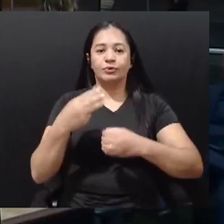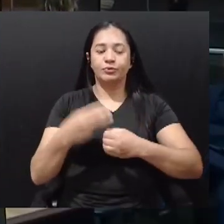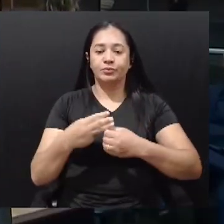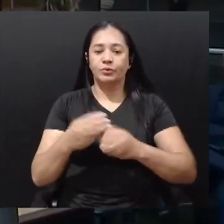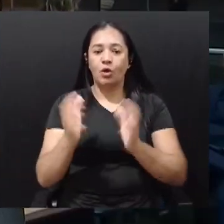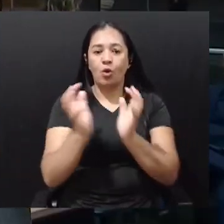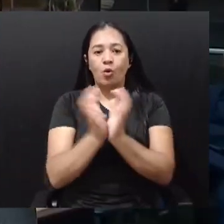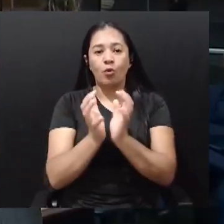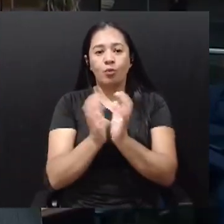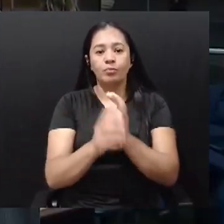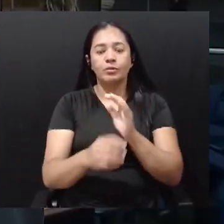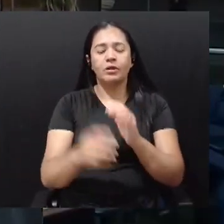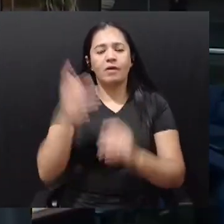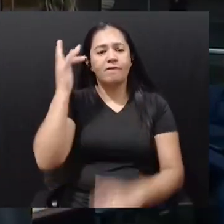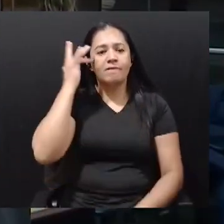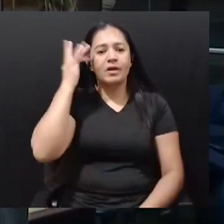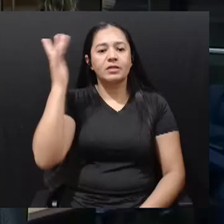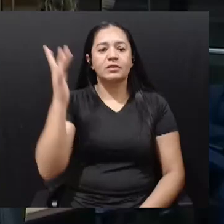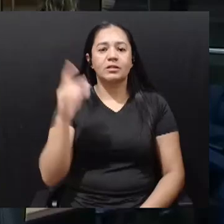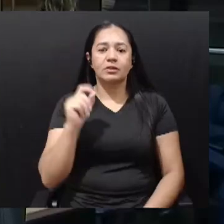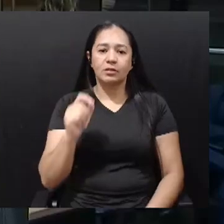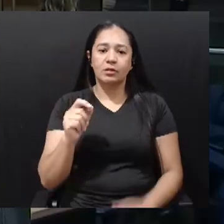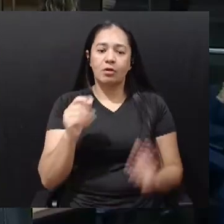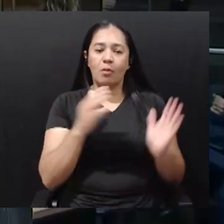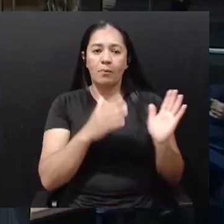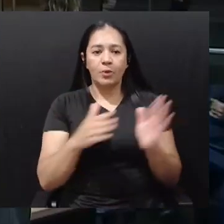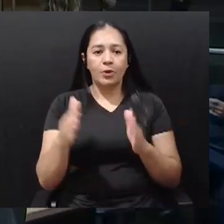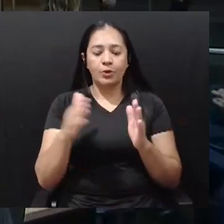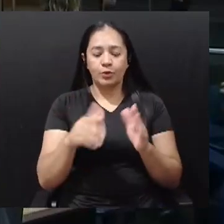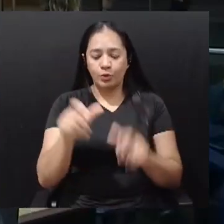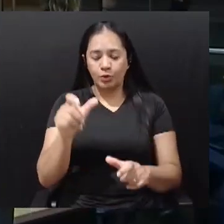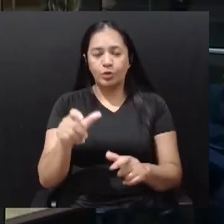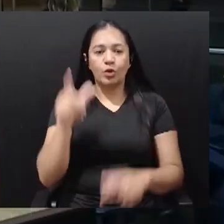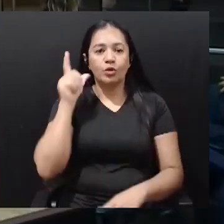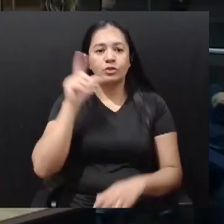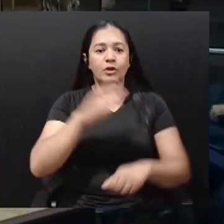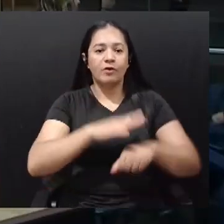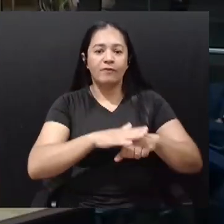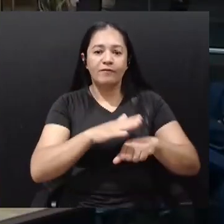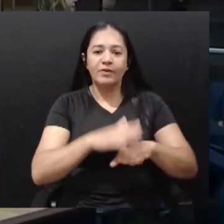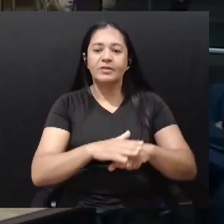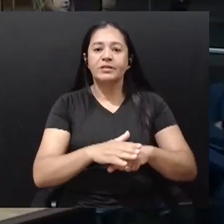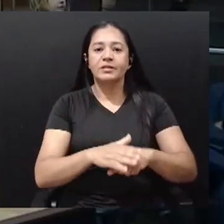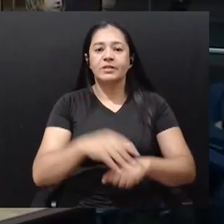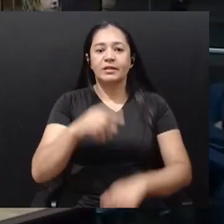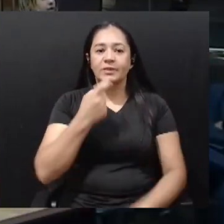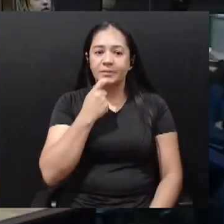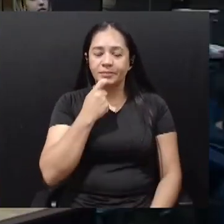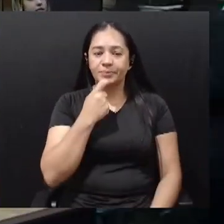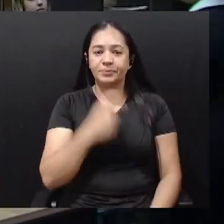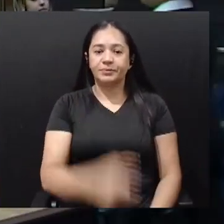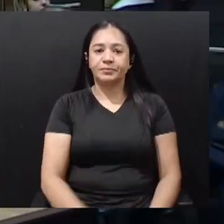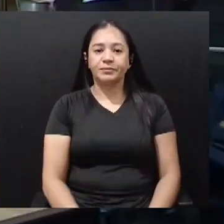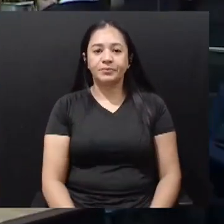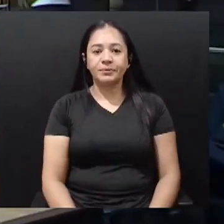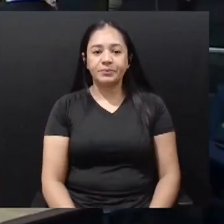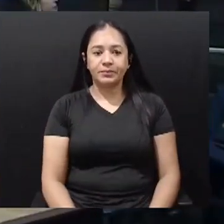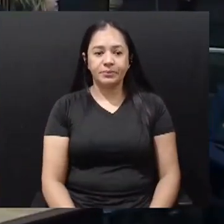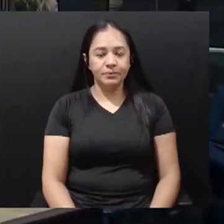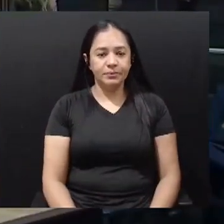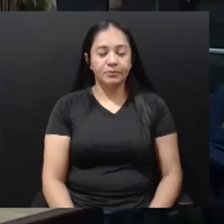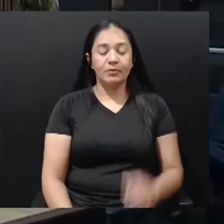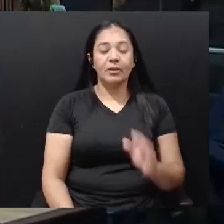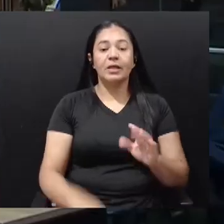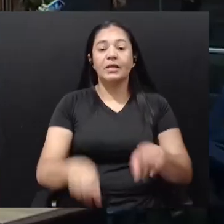facilitar a que produtores possam realizar suas produções cinematográficas em Campinas e também um capítulo especial sobre a